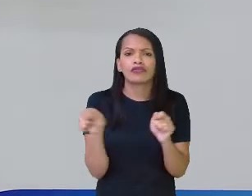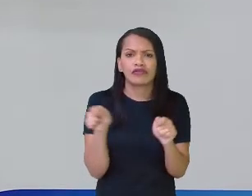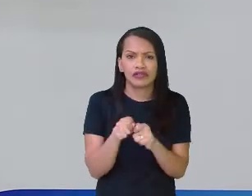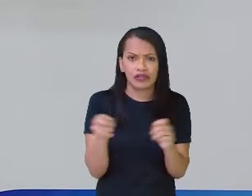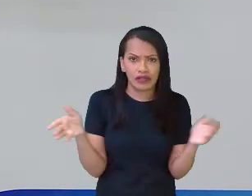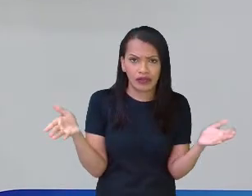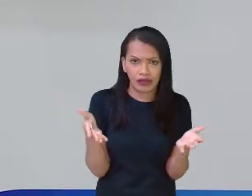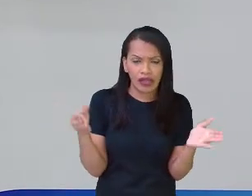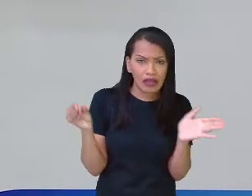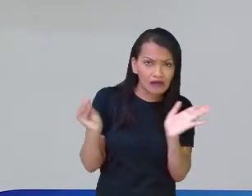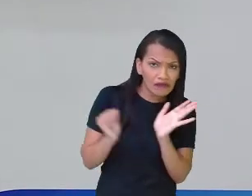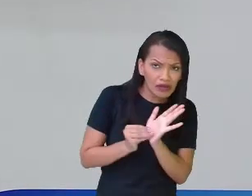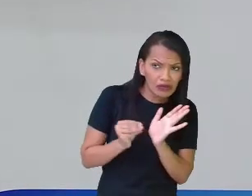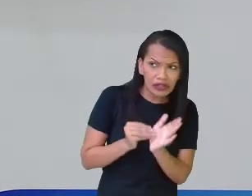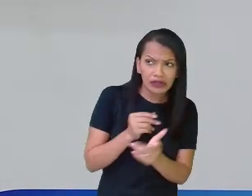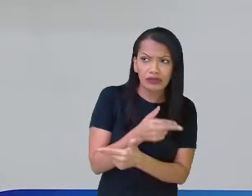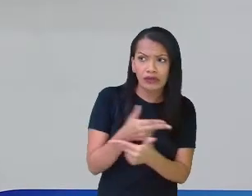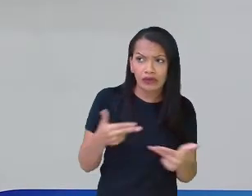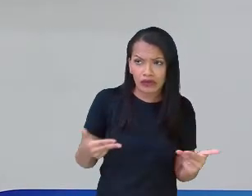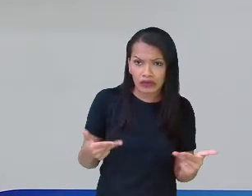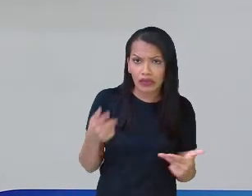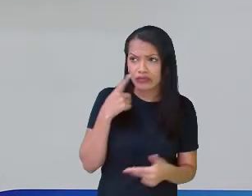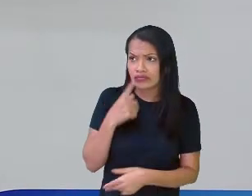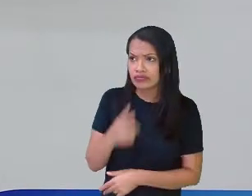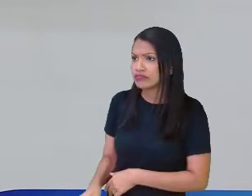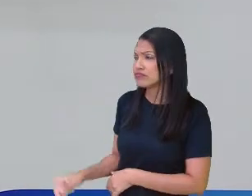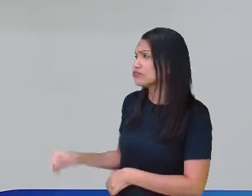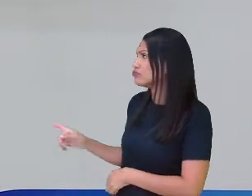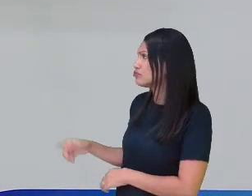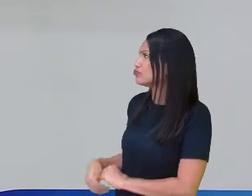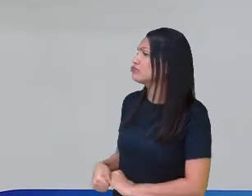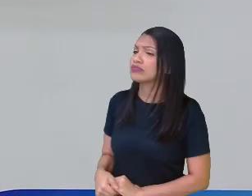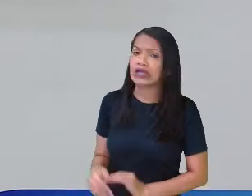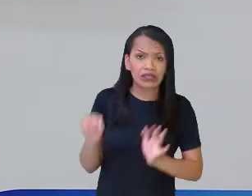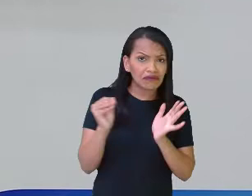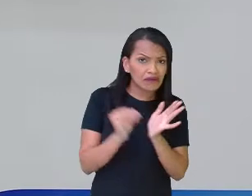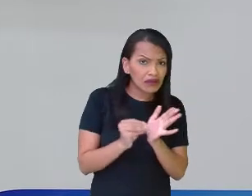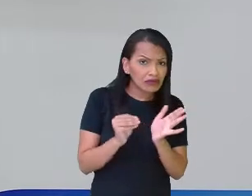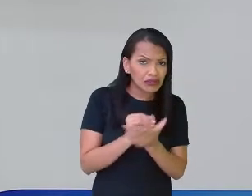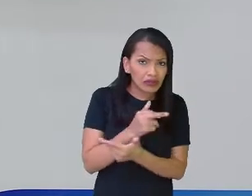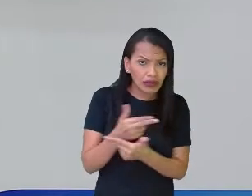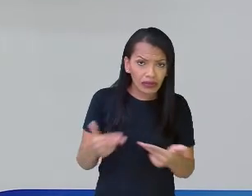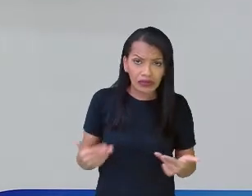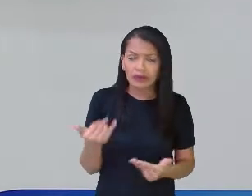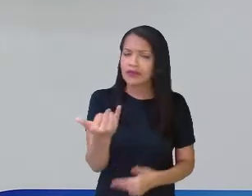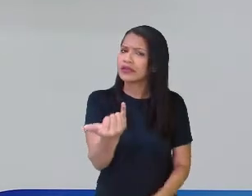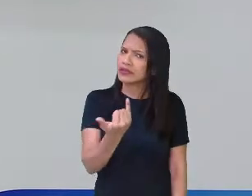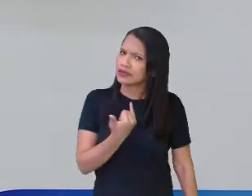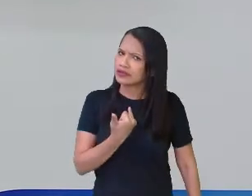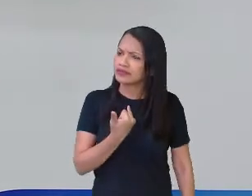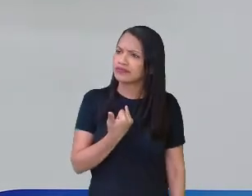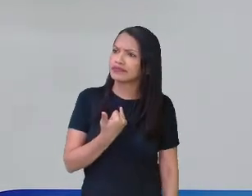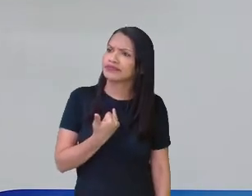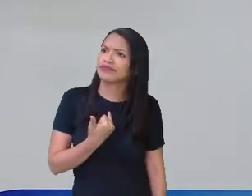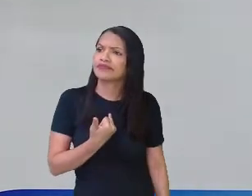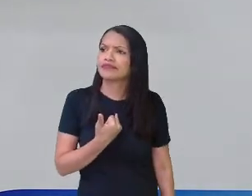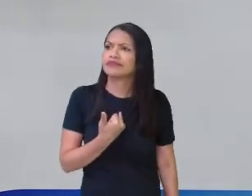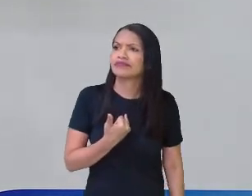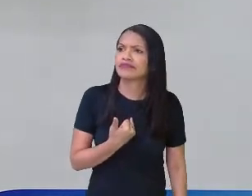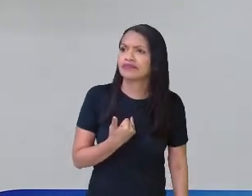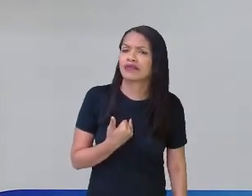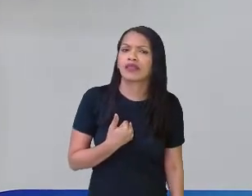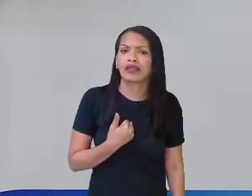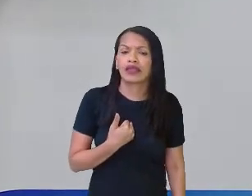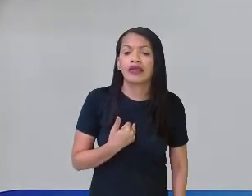Tá faltando alguma coisa nesse gráfico, nessa tabela? Diz pra mim aí. Para que esse meu